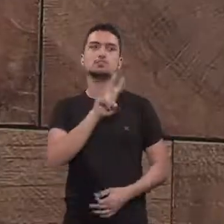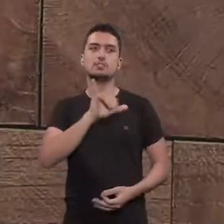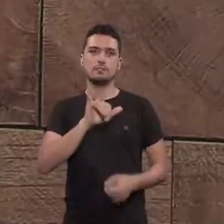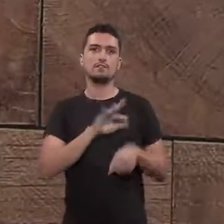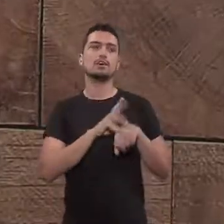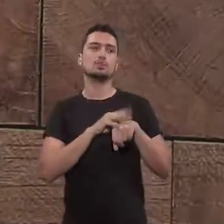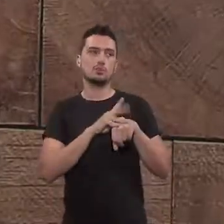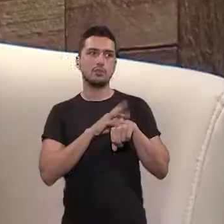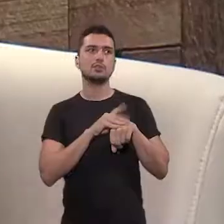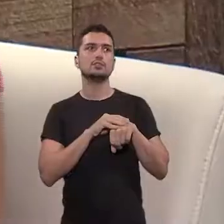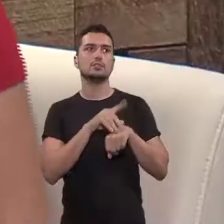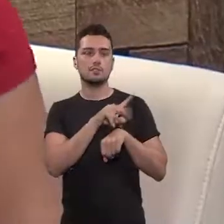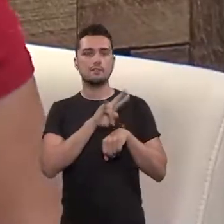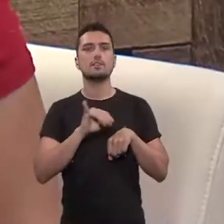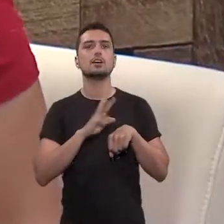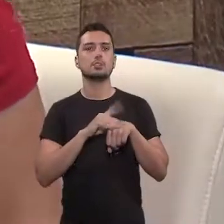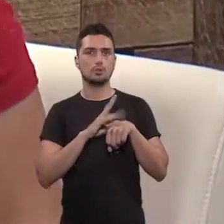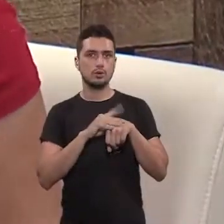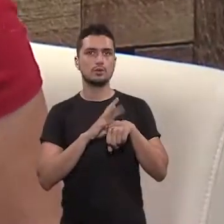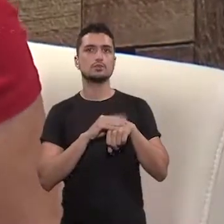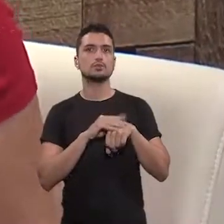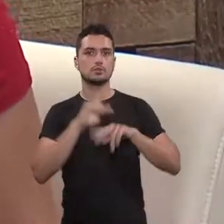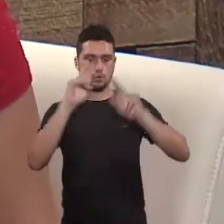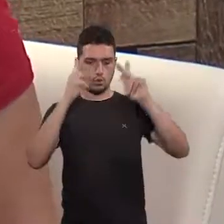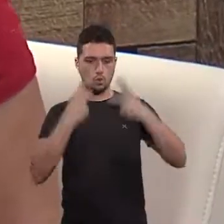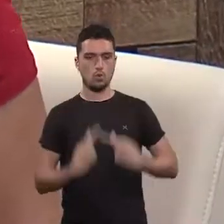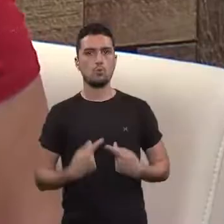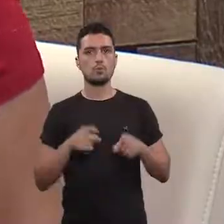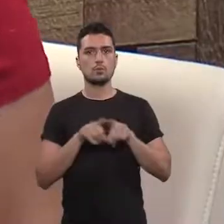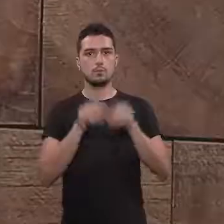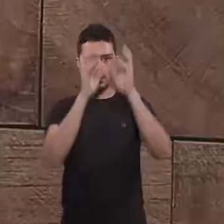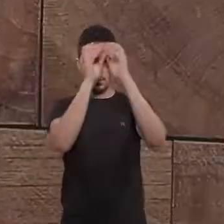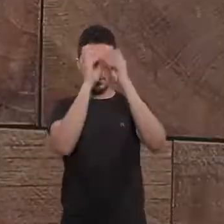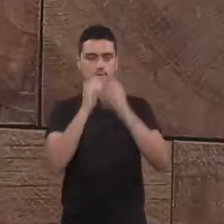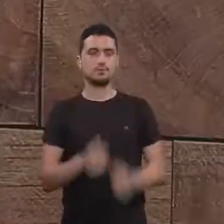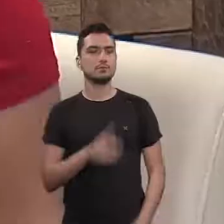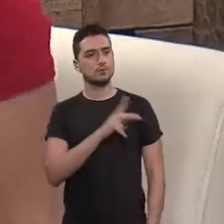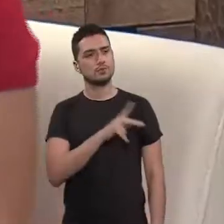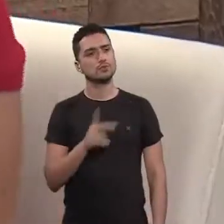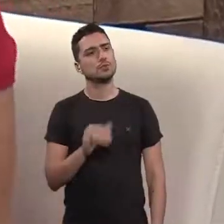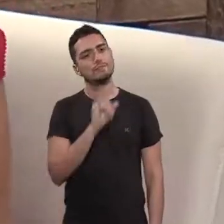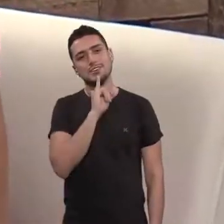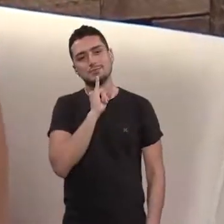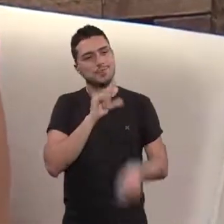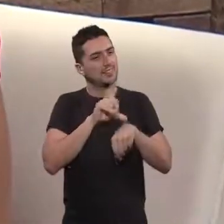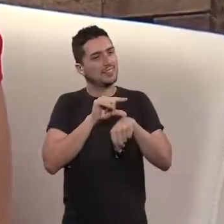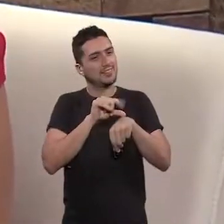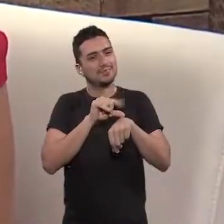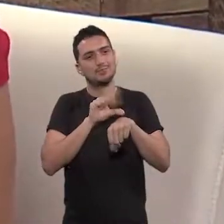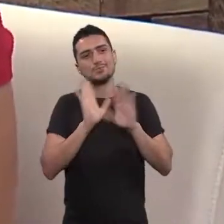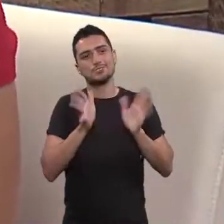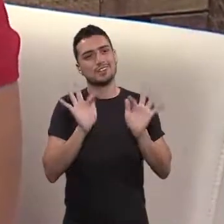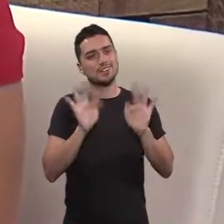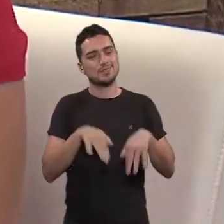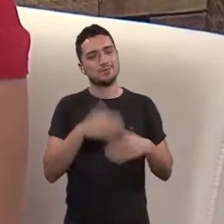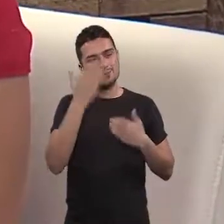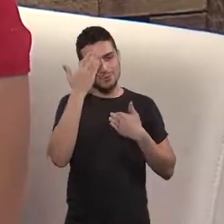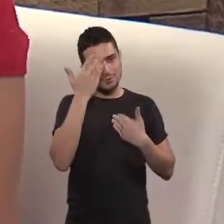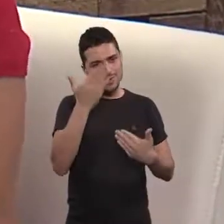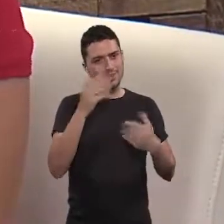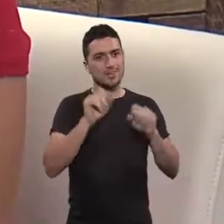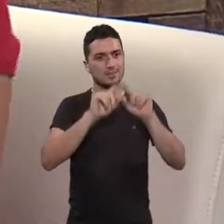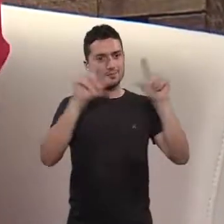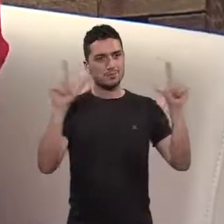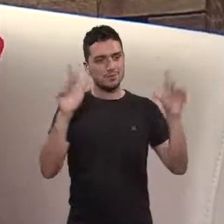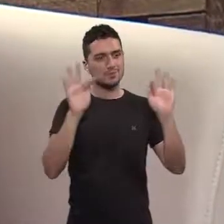vai ter uma doença. Vai acontecer, né? Vai acontecer. Vai adoecer o corpo e a mente. Exatamente. Né? Professor, infelizmente nosso programa está acabando. Queria agradecer